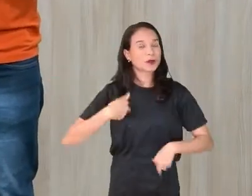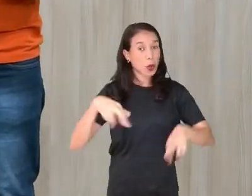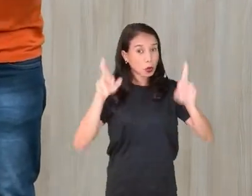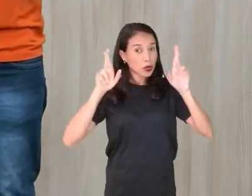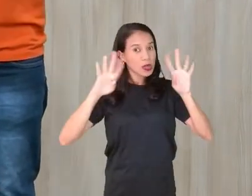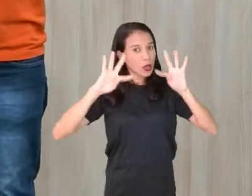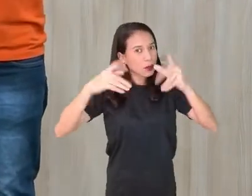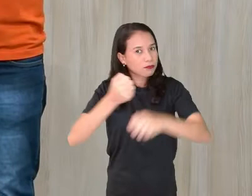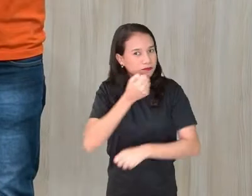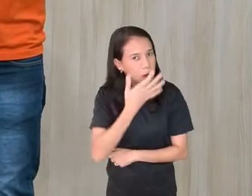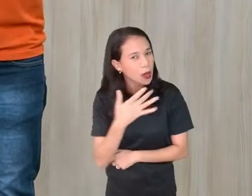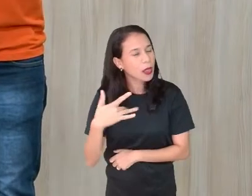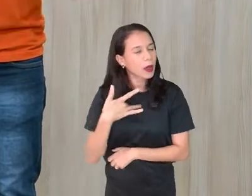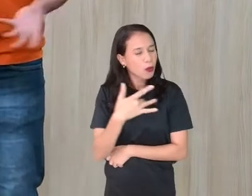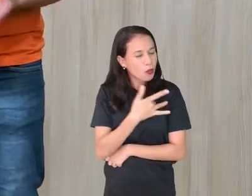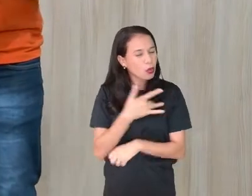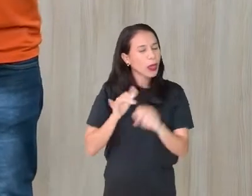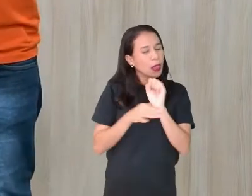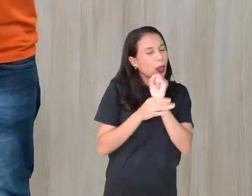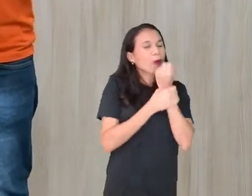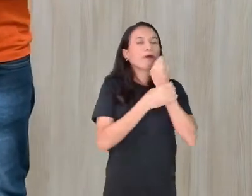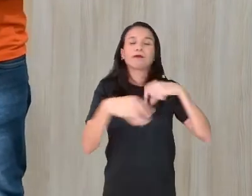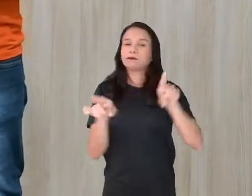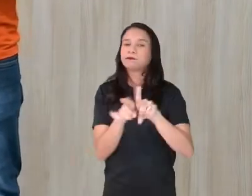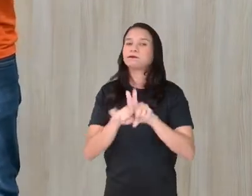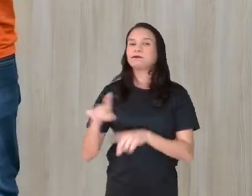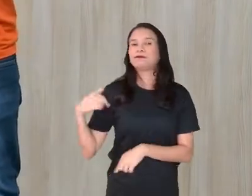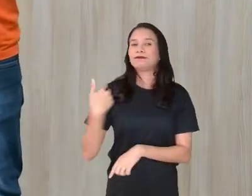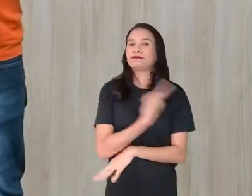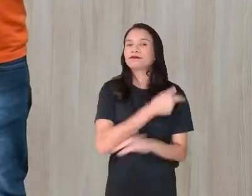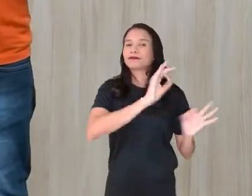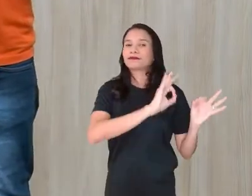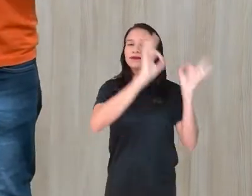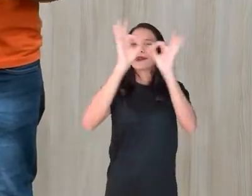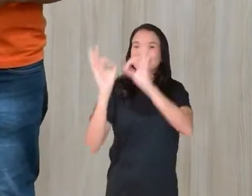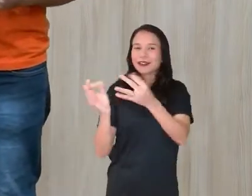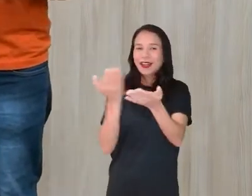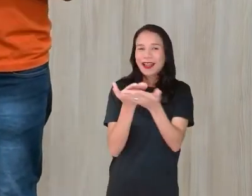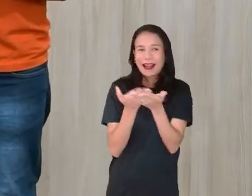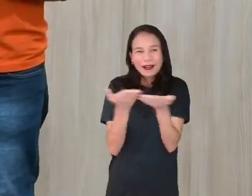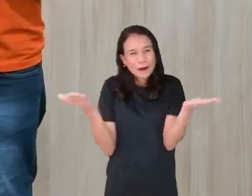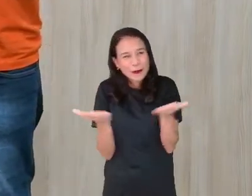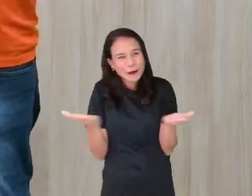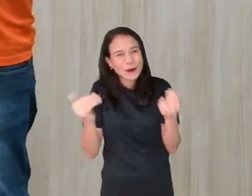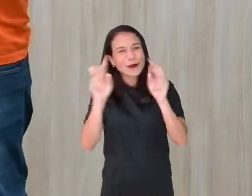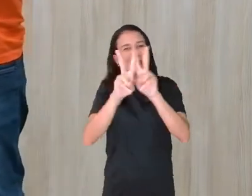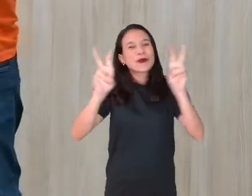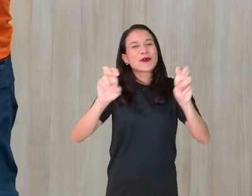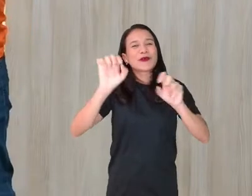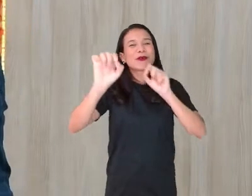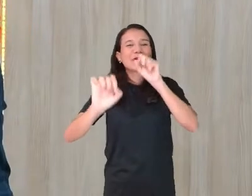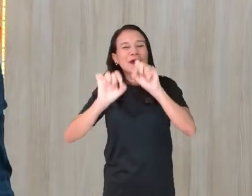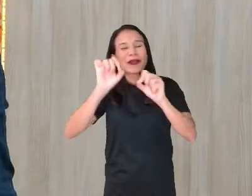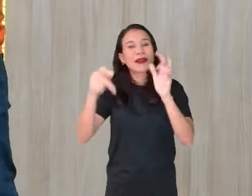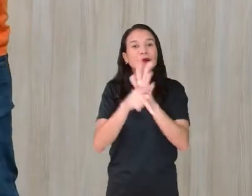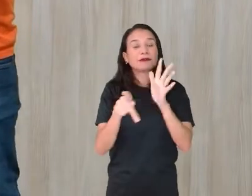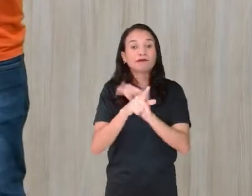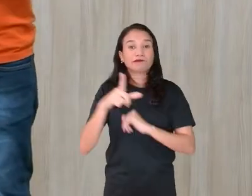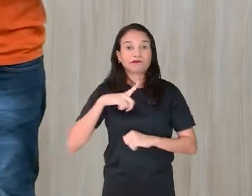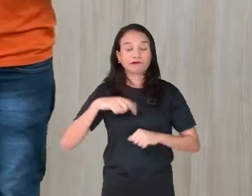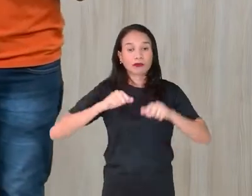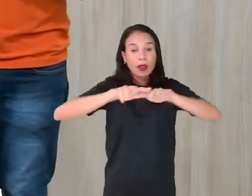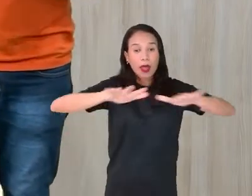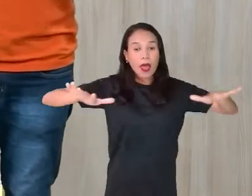esteja bem, esteja em segurança para a gente assistir, né, nossa aula de hoje sobre a ocupação